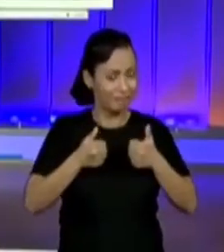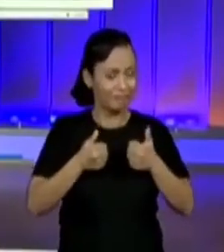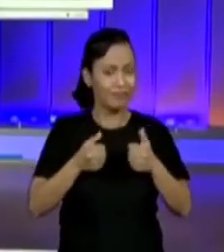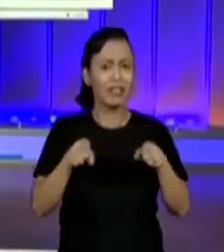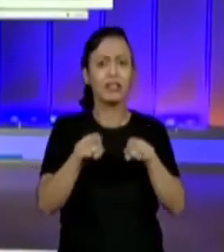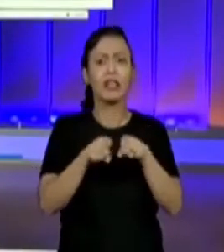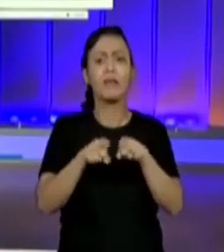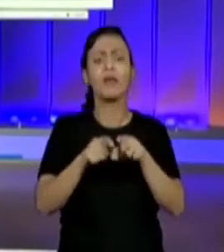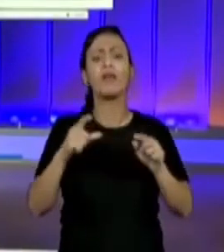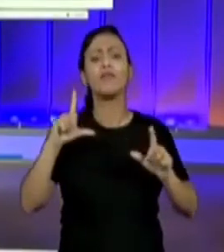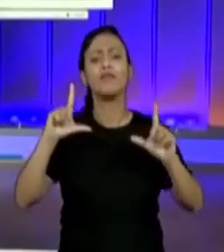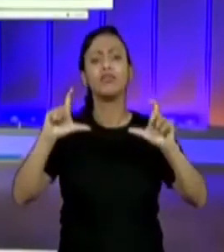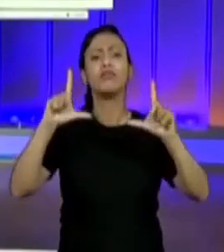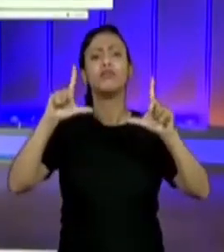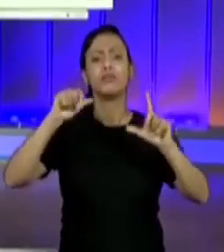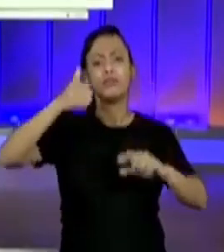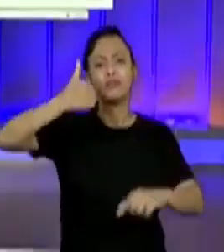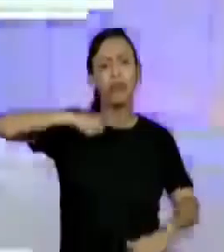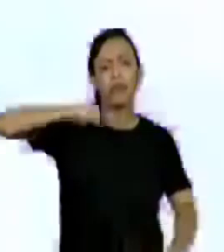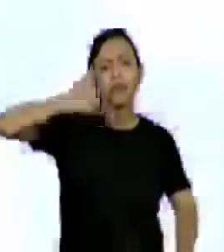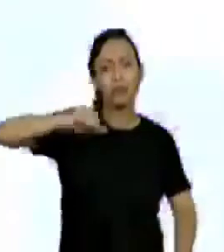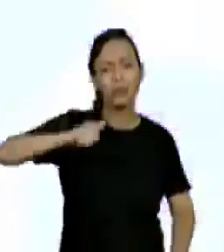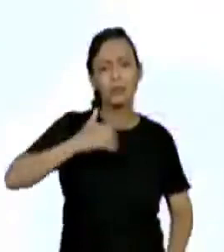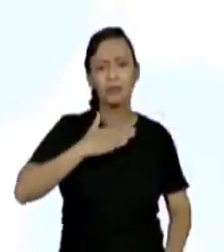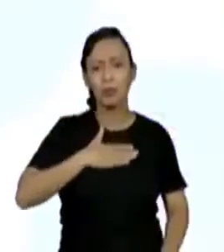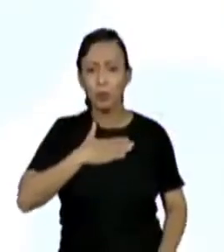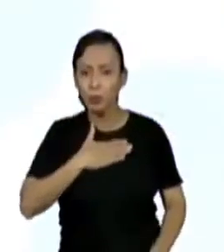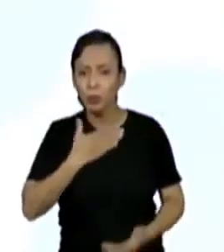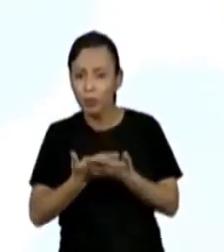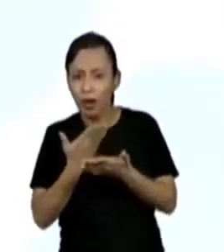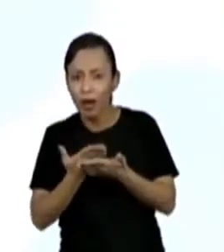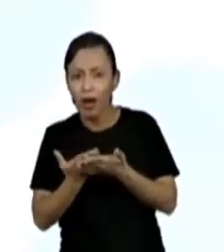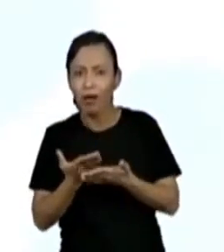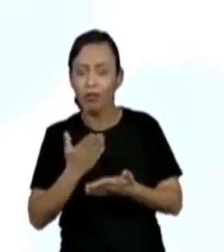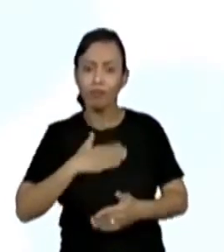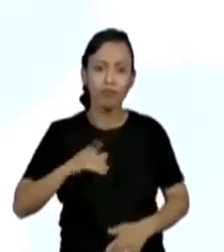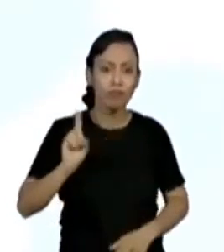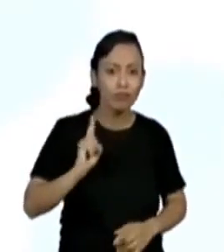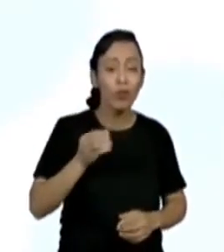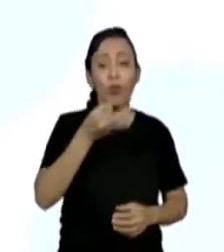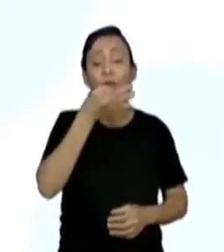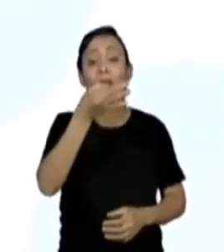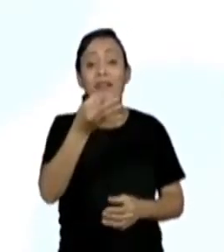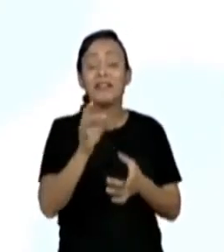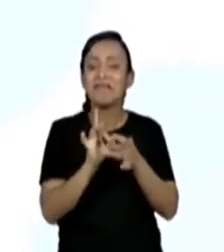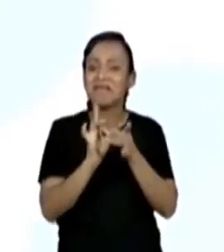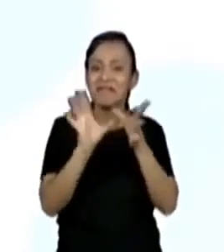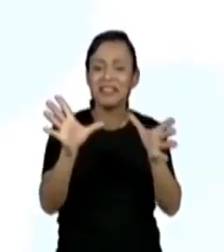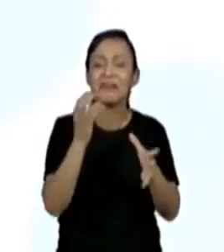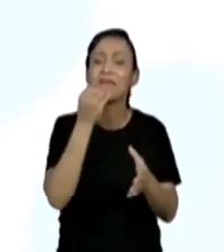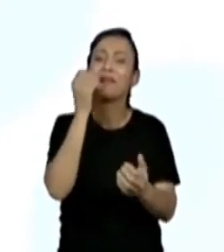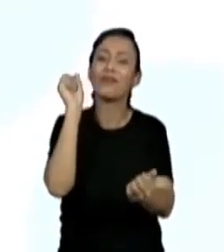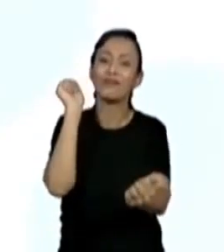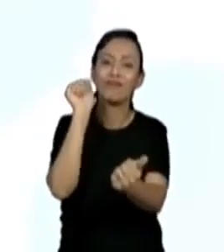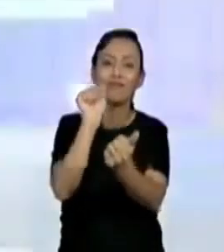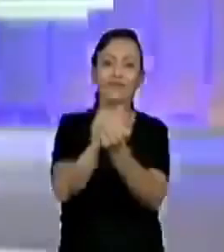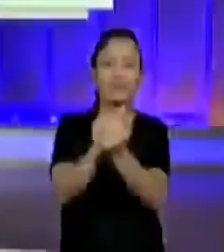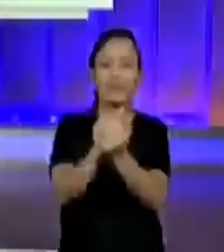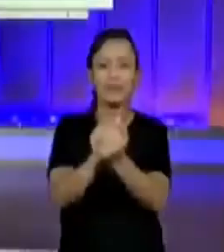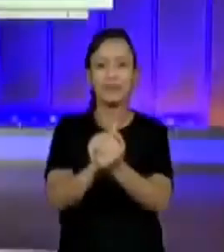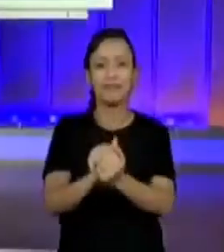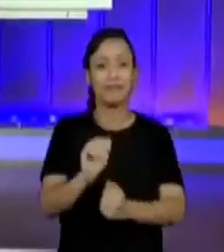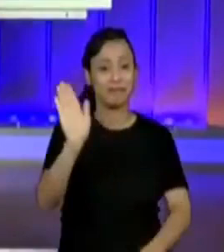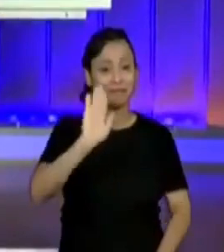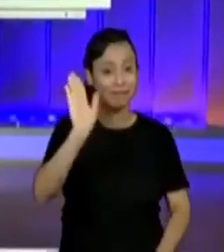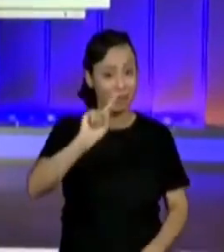um link de avaliação em que você pode dizer o que achou da aula foi bom estar com vocês e